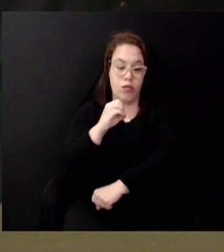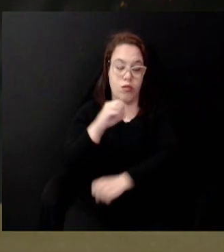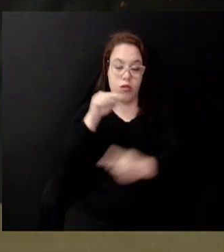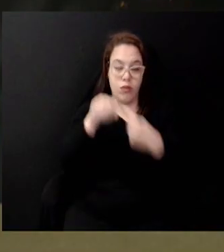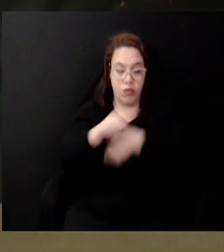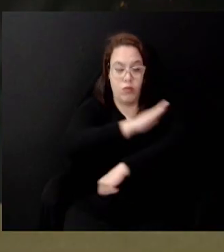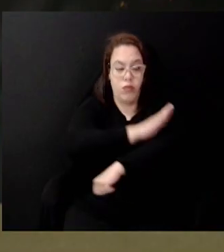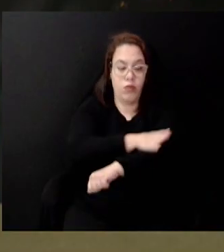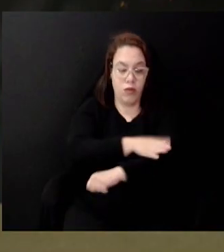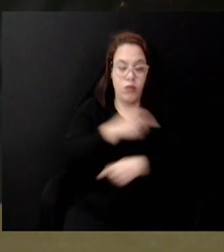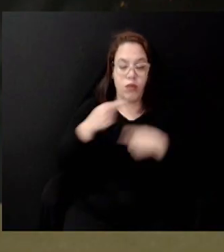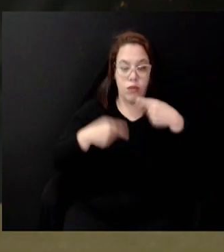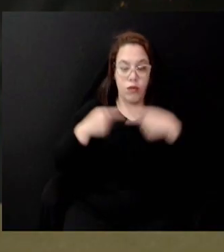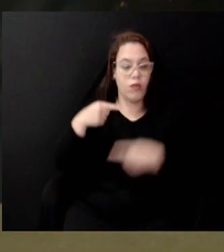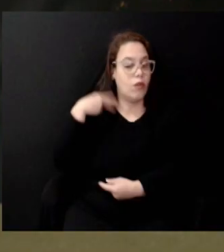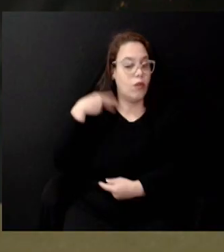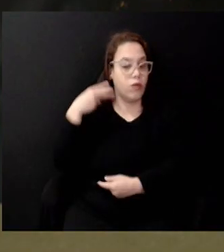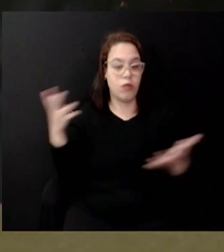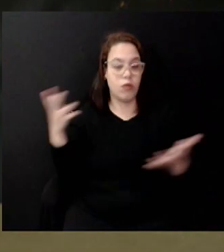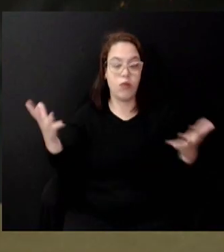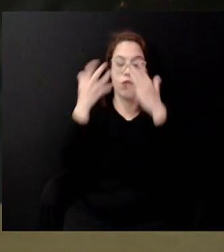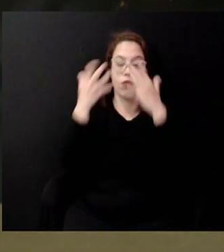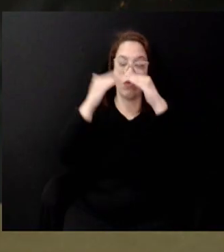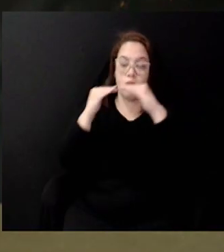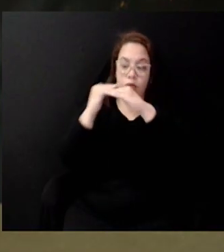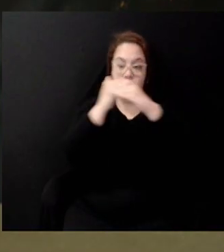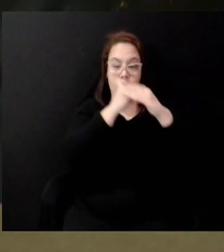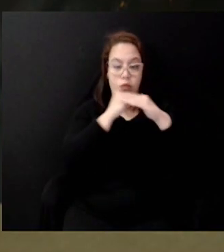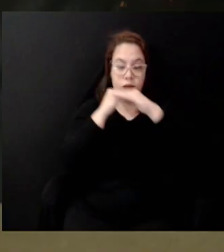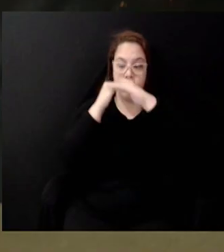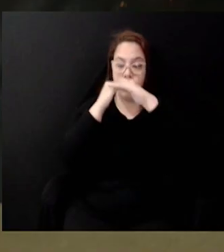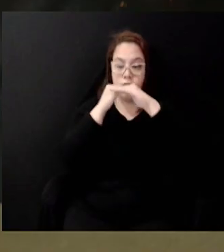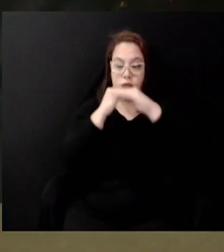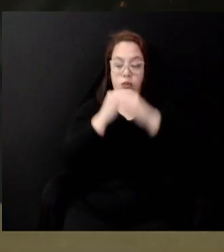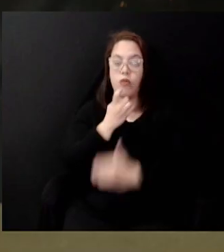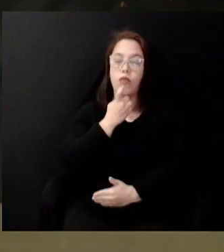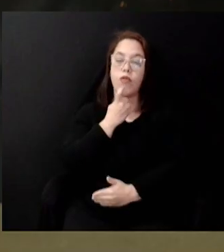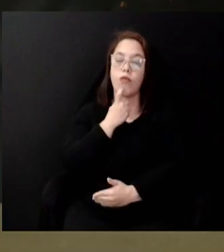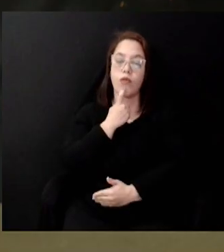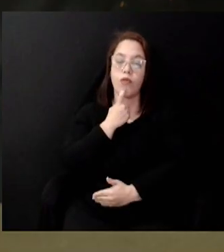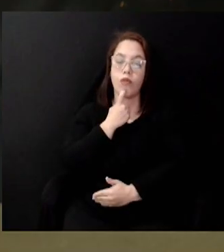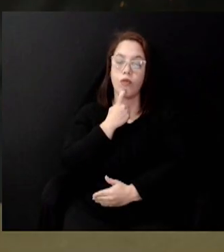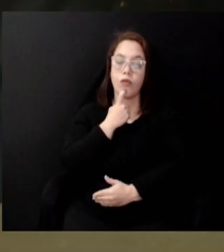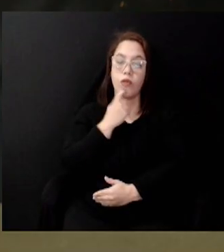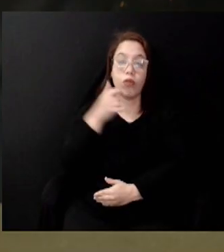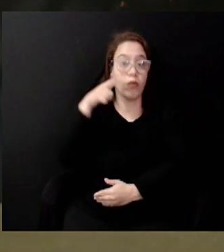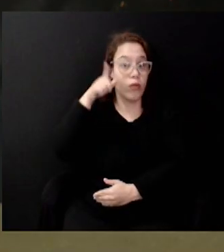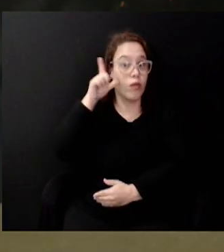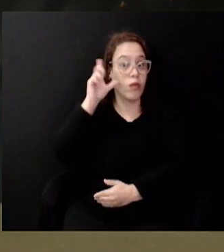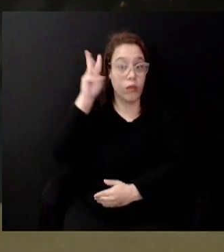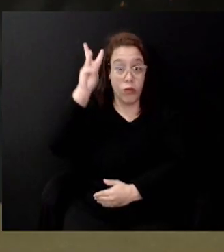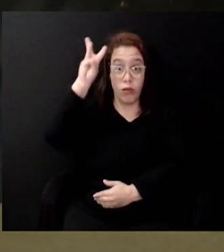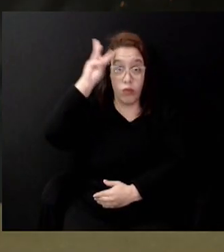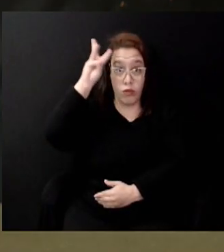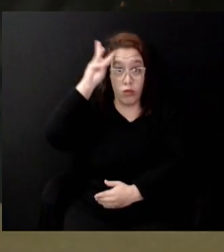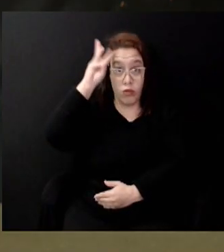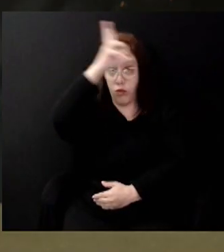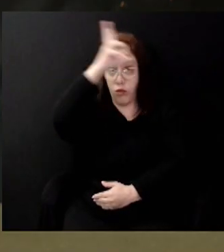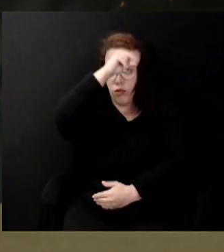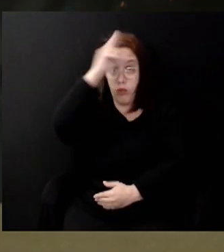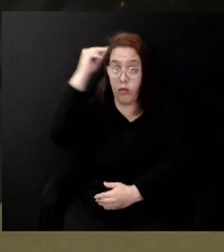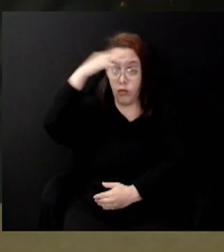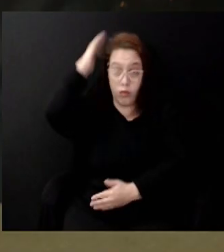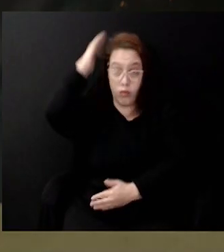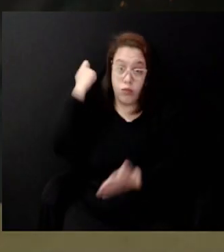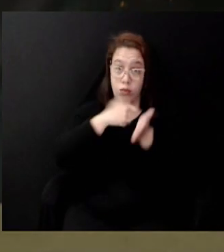políticas públicas para a promoção da equidade racial na cidade de Campinas. Ontem, terça-feira, o prefeito de Campinas assinou, então, a